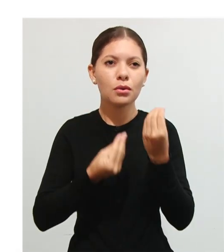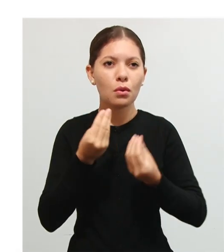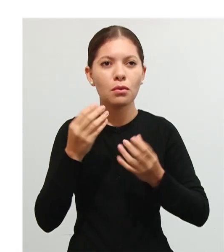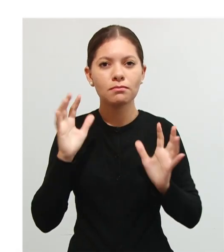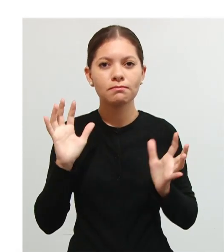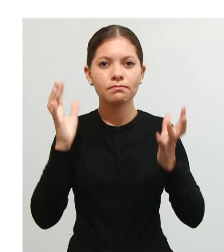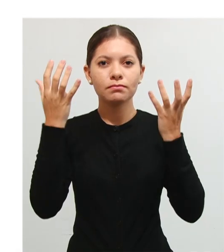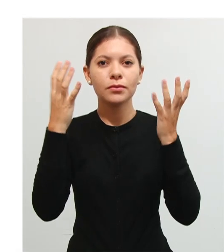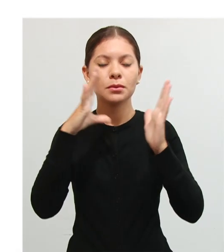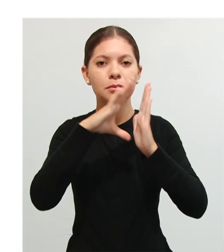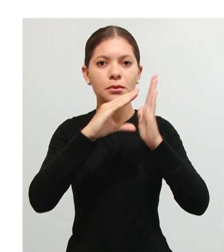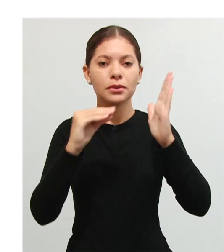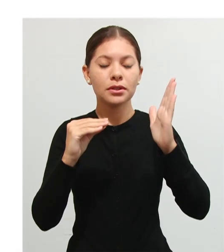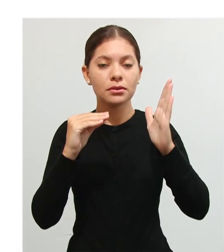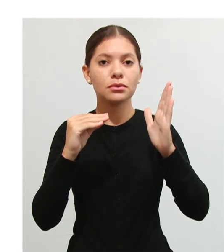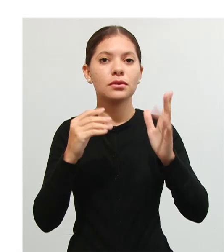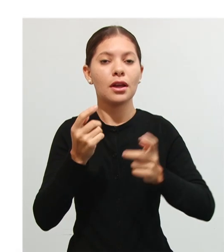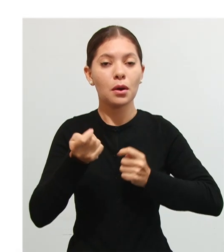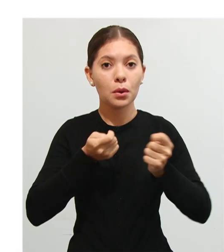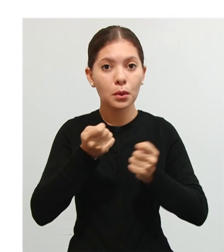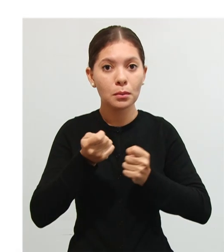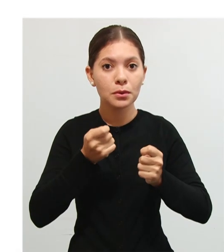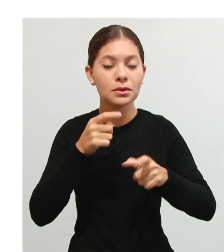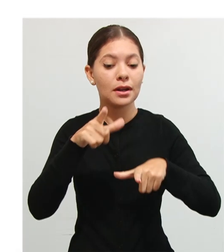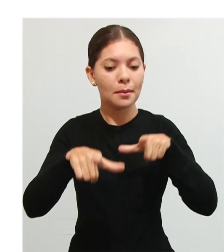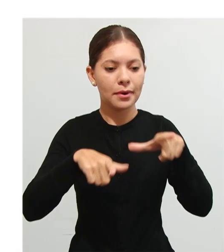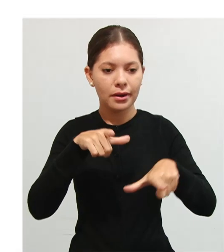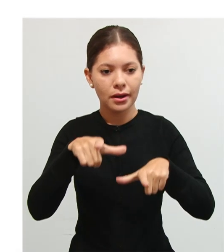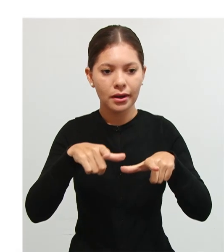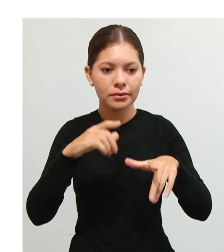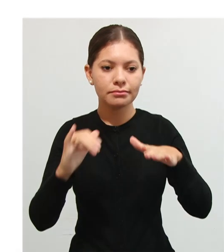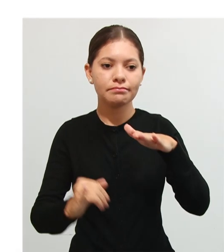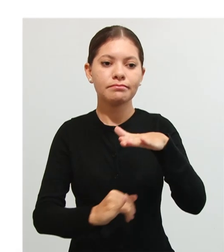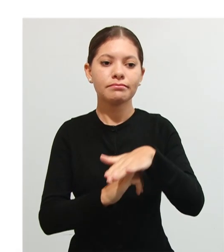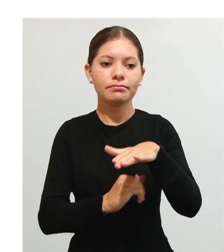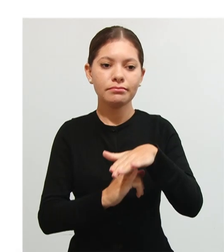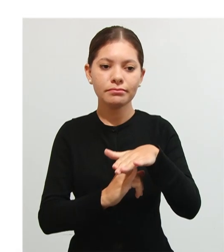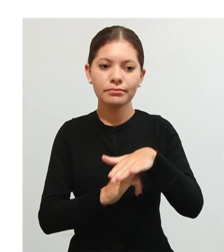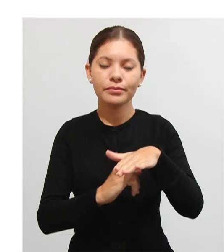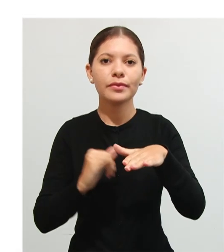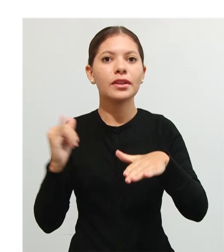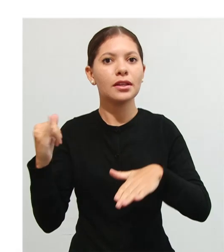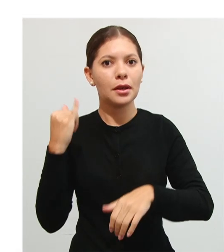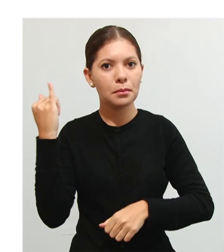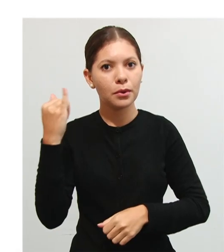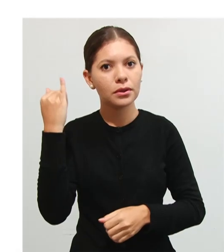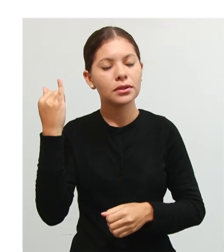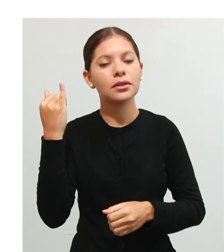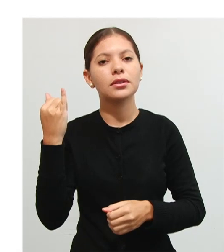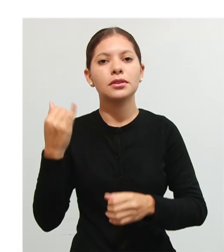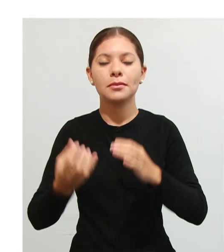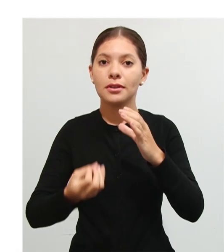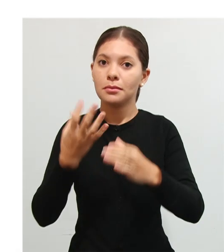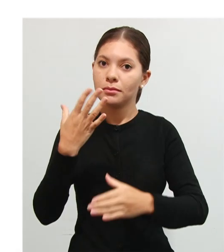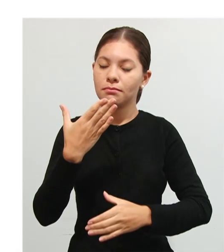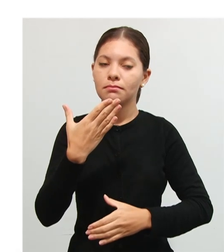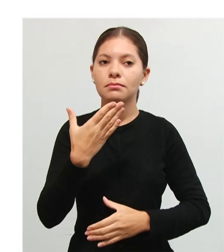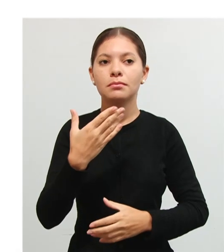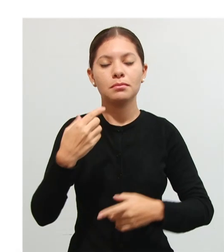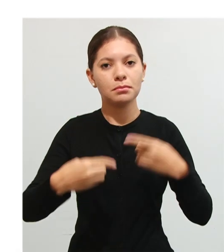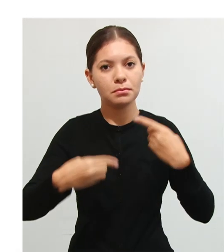econômicos trabalhados, dos modelos econômicos instituídos, e é bem relevante para a elaboração de políticas